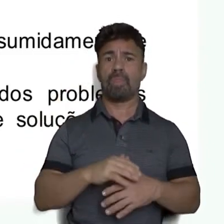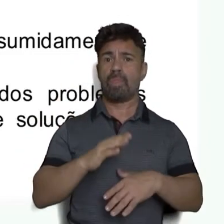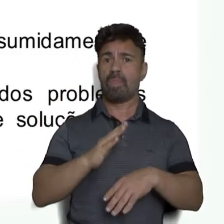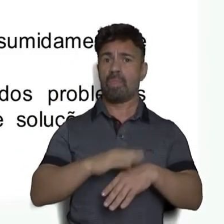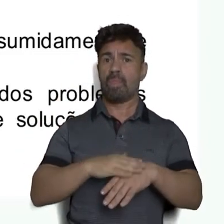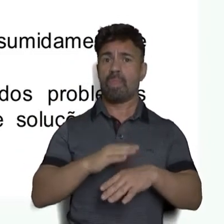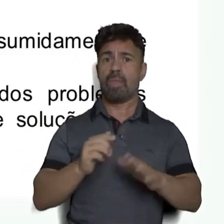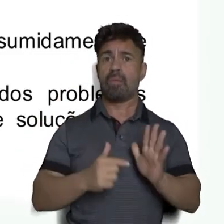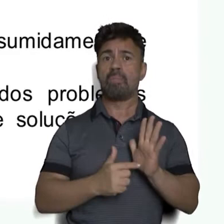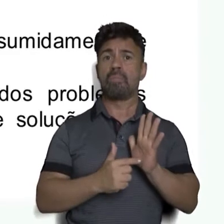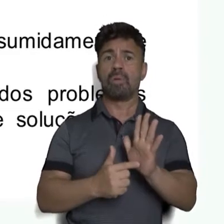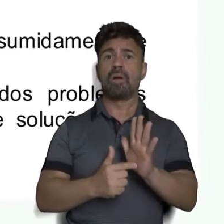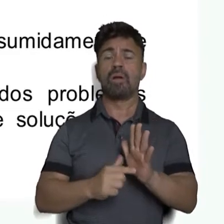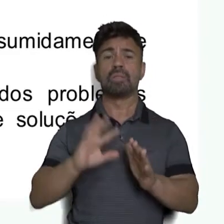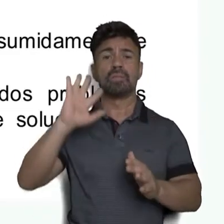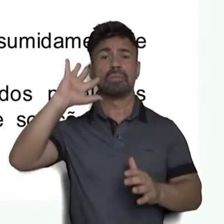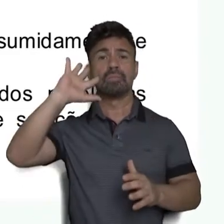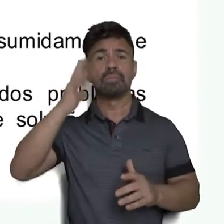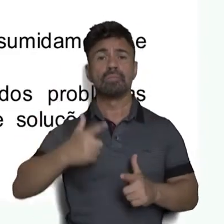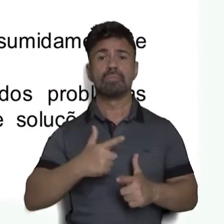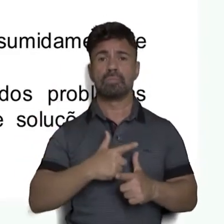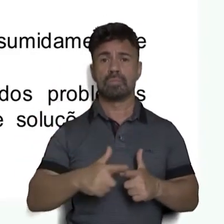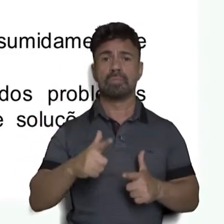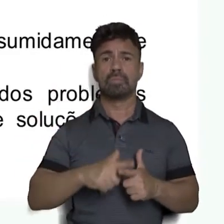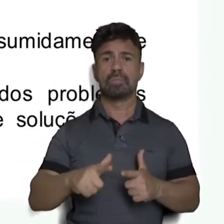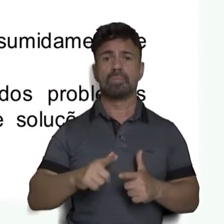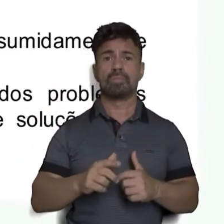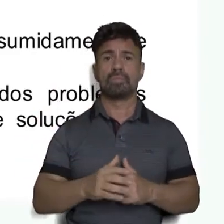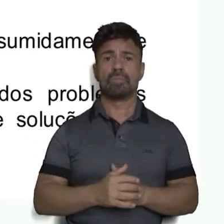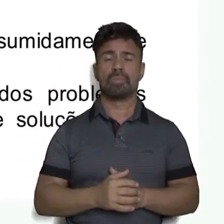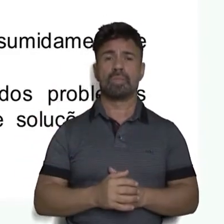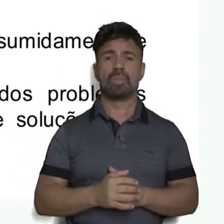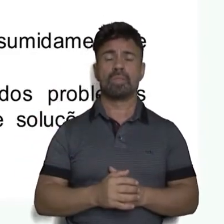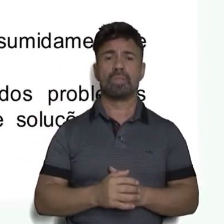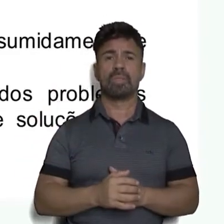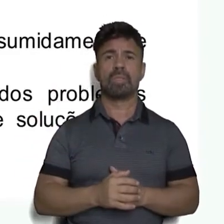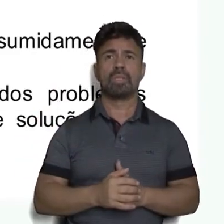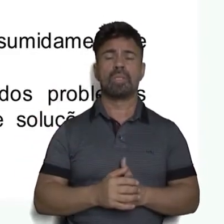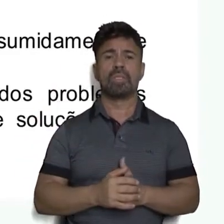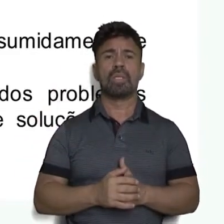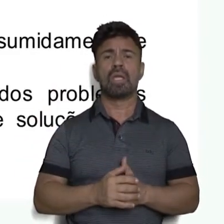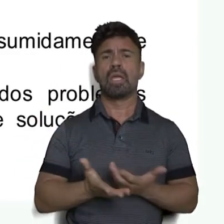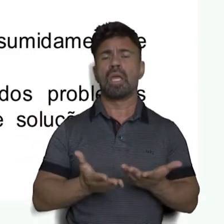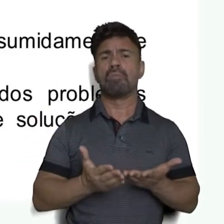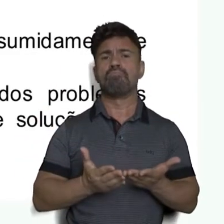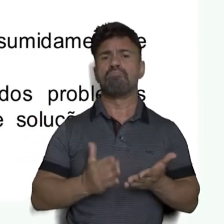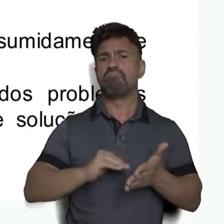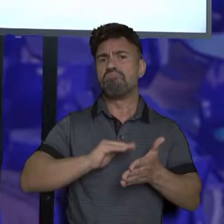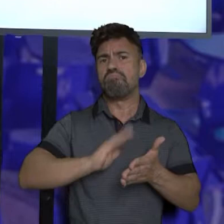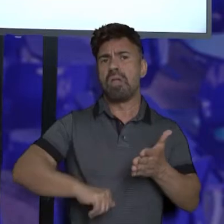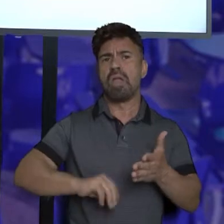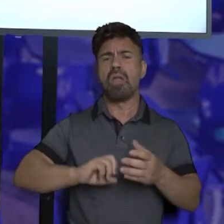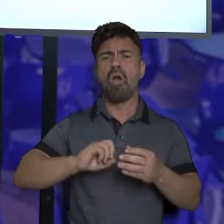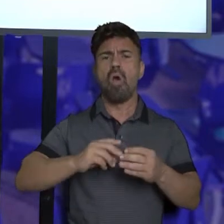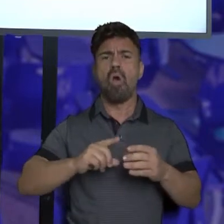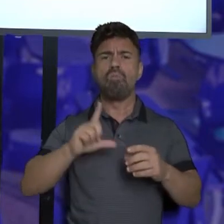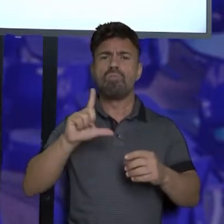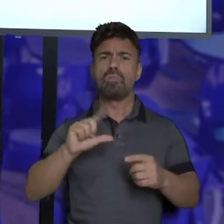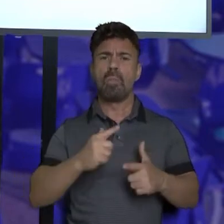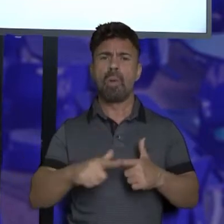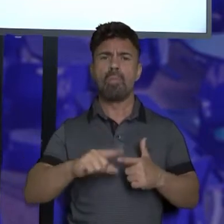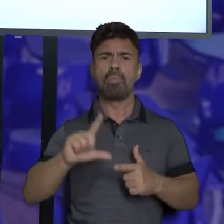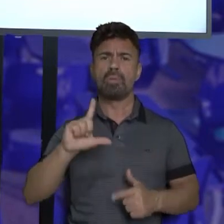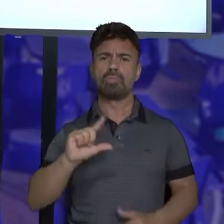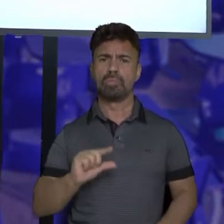propõe, aliás, soluções que eliminem ou pelo menos diminuam a questão problematizada lá no